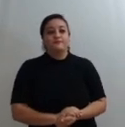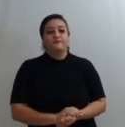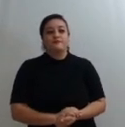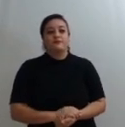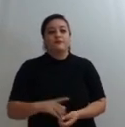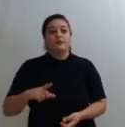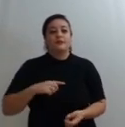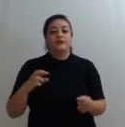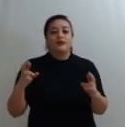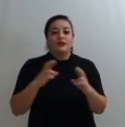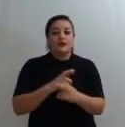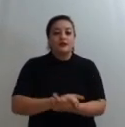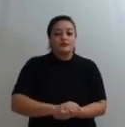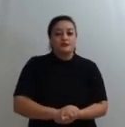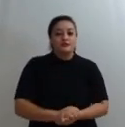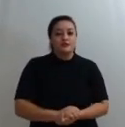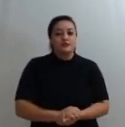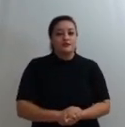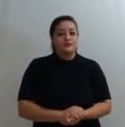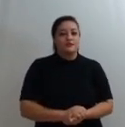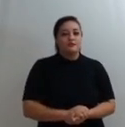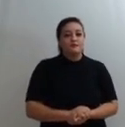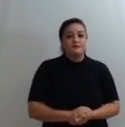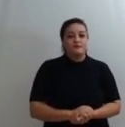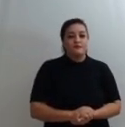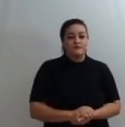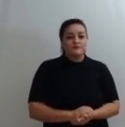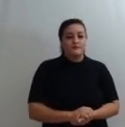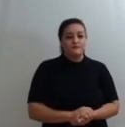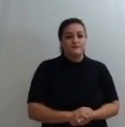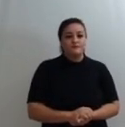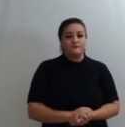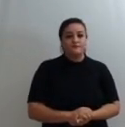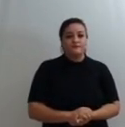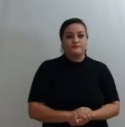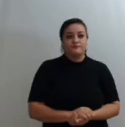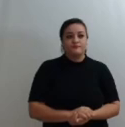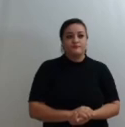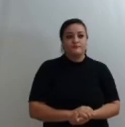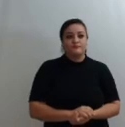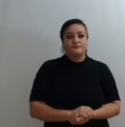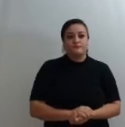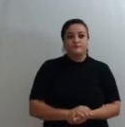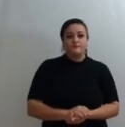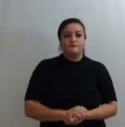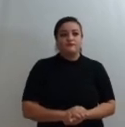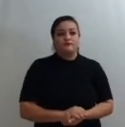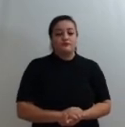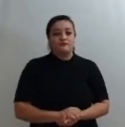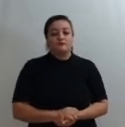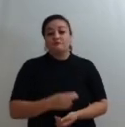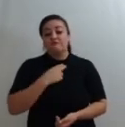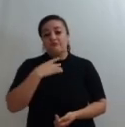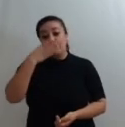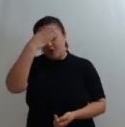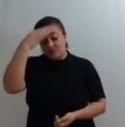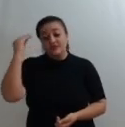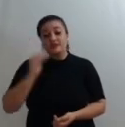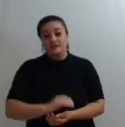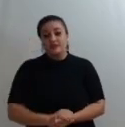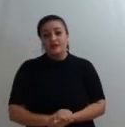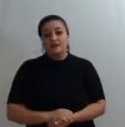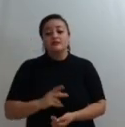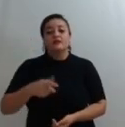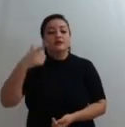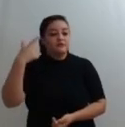Alexandre de Moraes Rosa e Rômulo de Andrade Moreira, no sentido de que nunca se deve esquecer, e, portanto, deve sempre repetir,